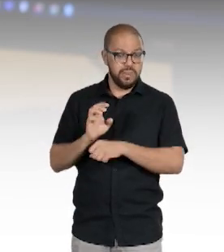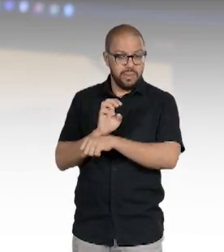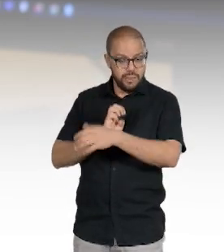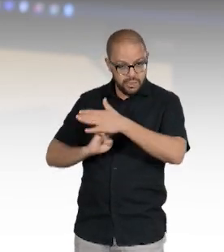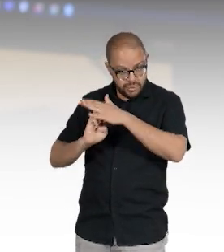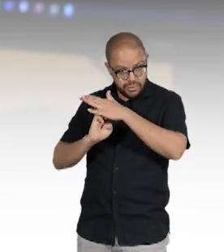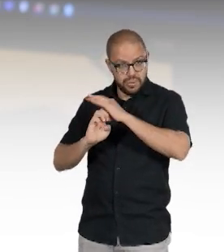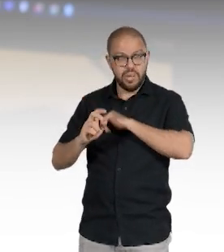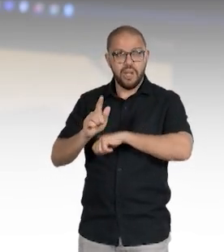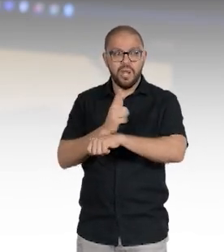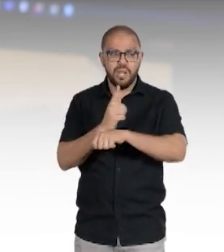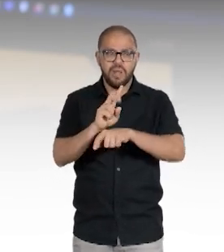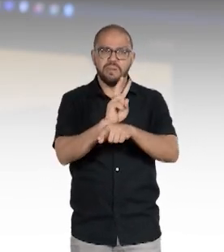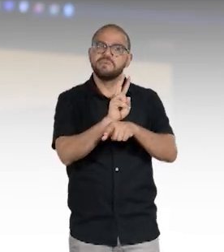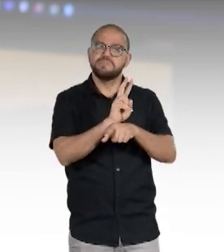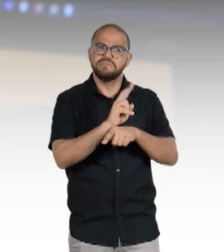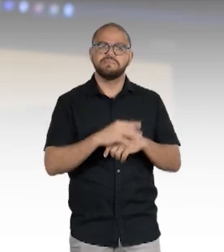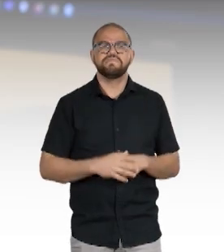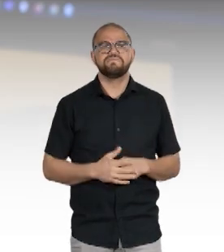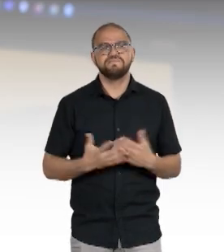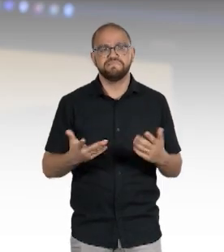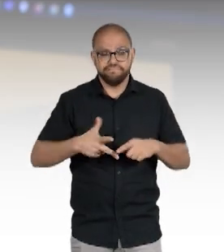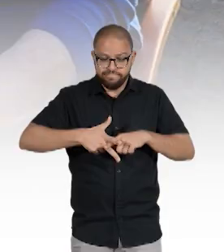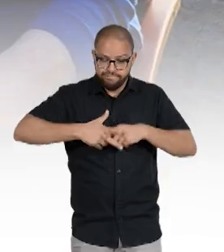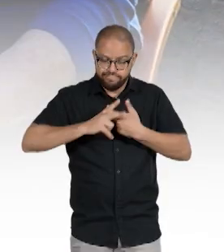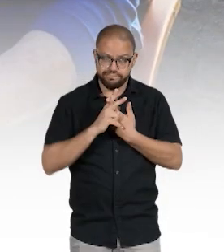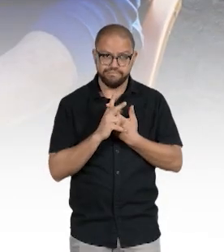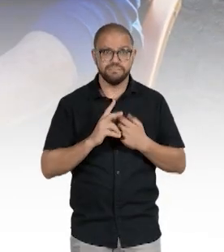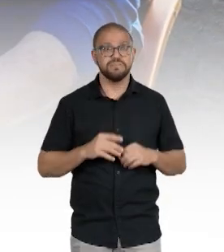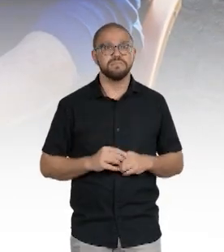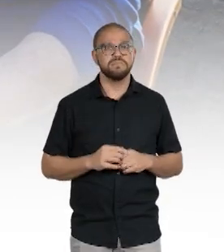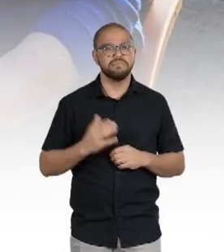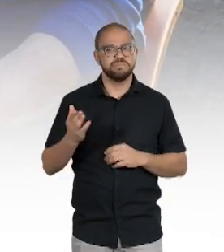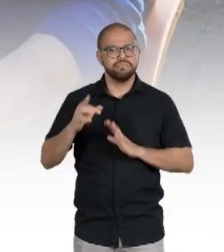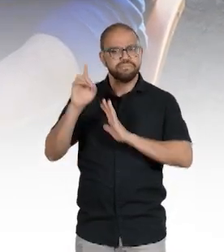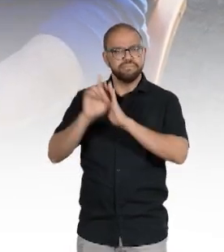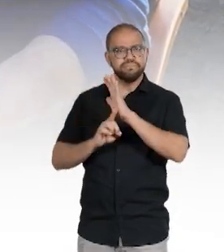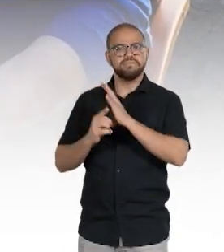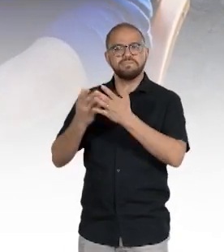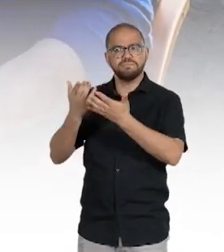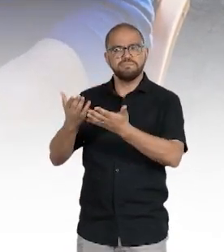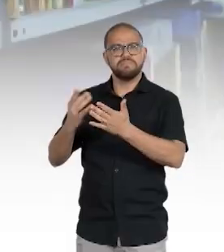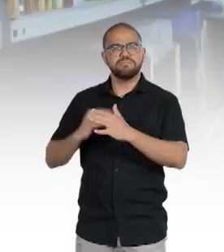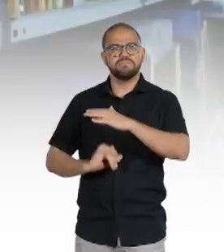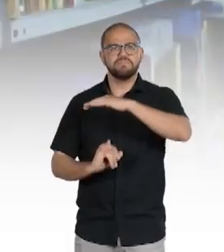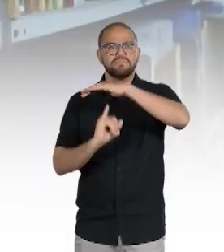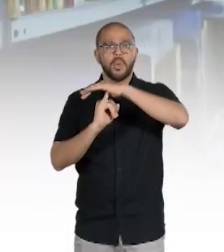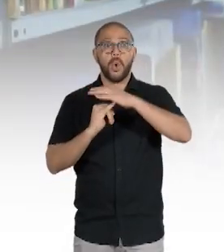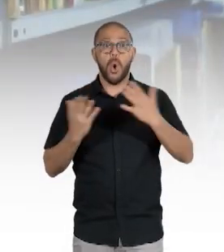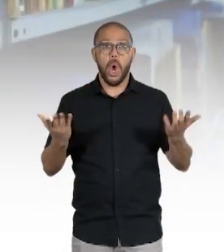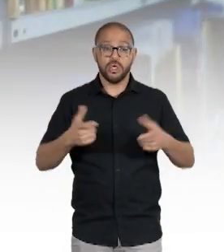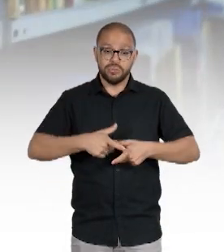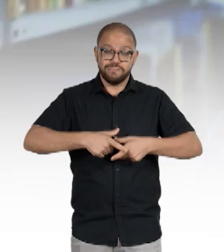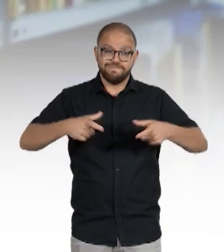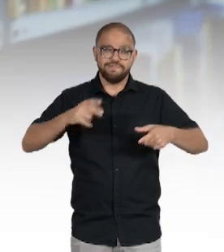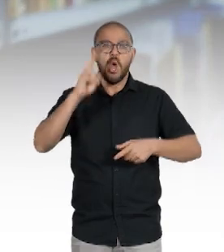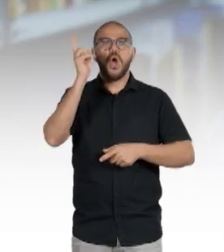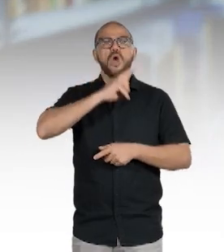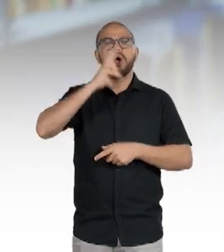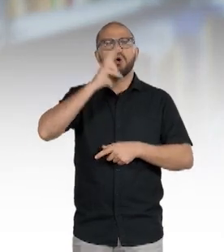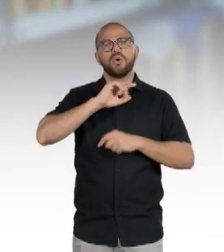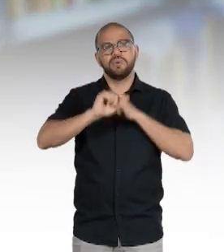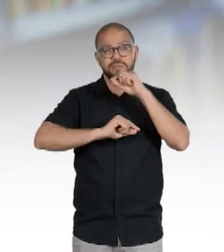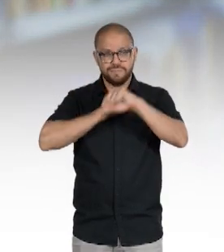gestora, tenha sido resolvida. Para a diretora-geral da instituição, hoje a maior urgência